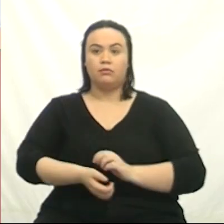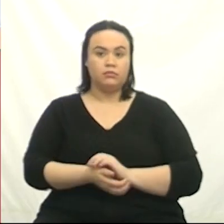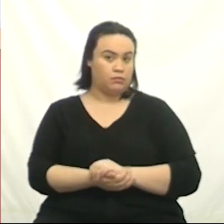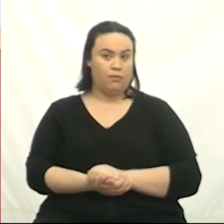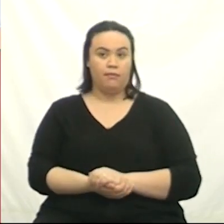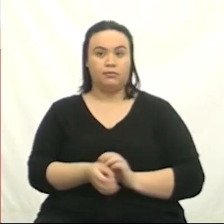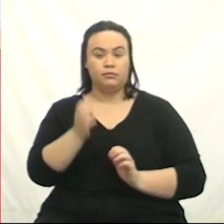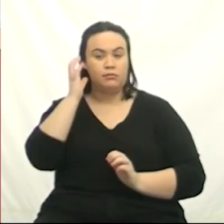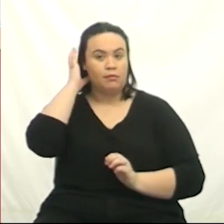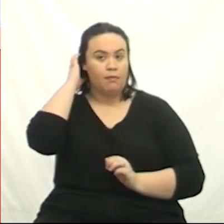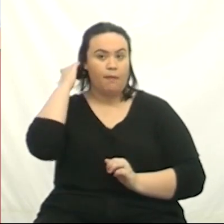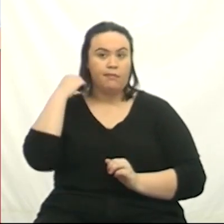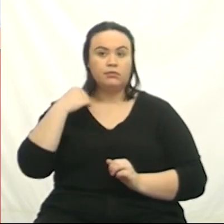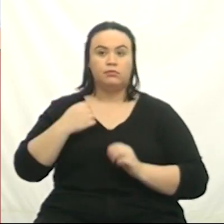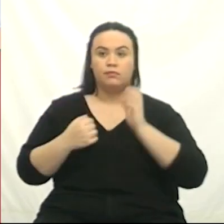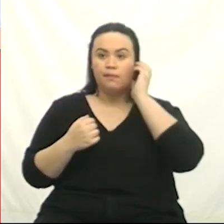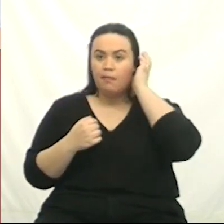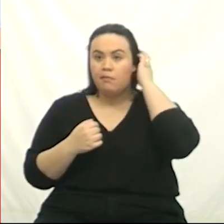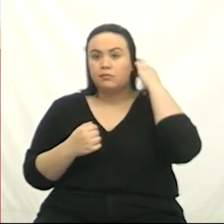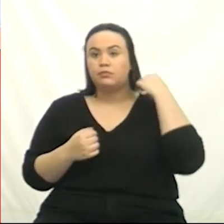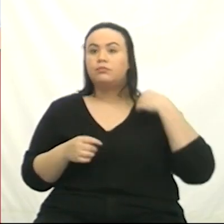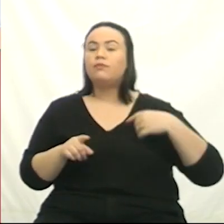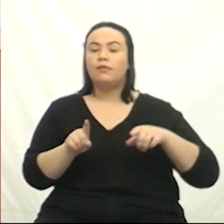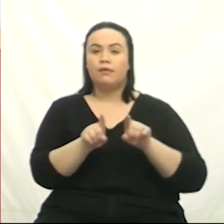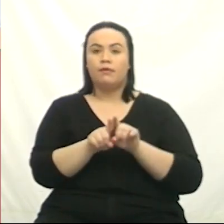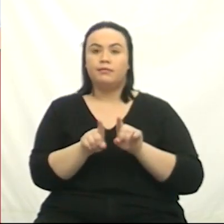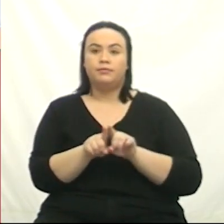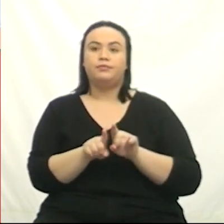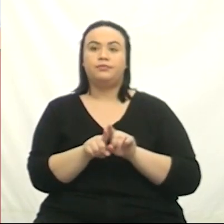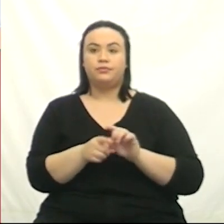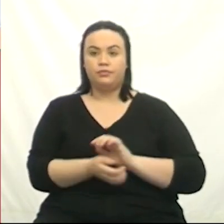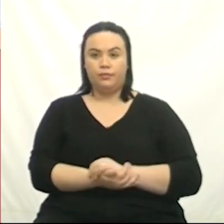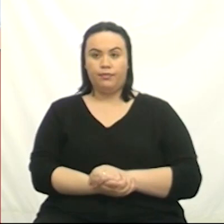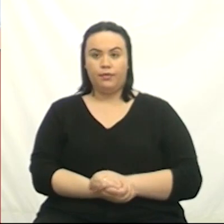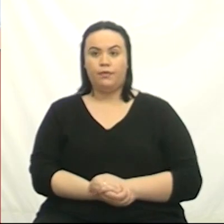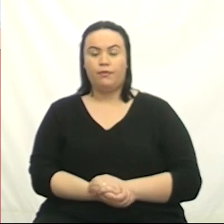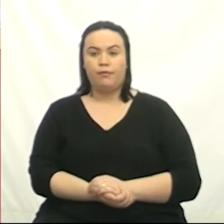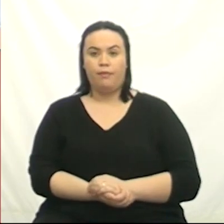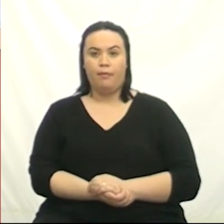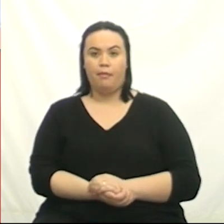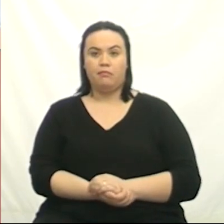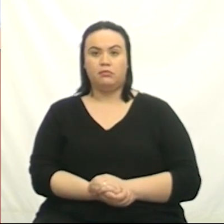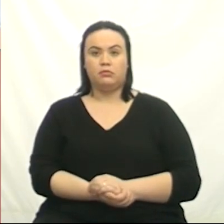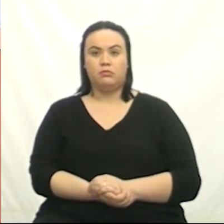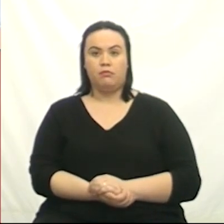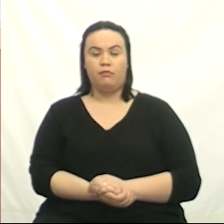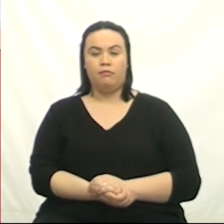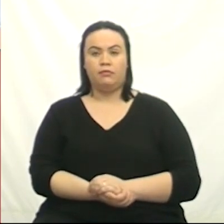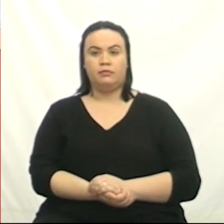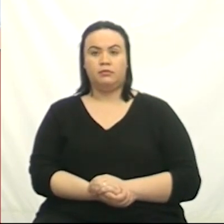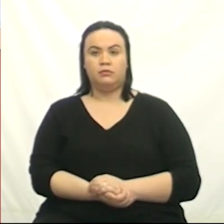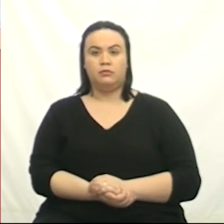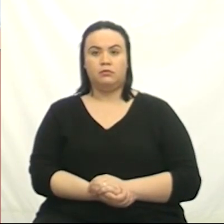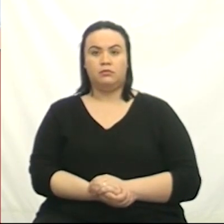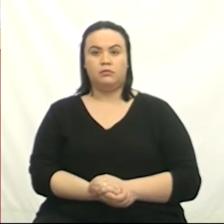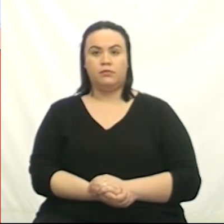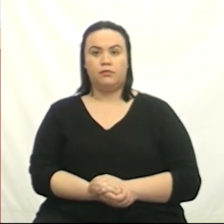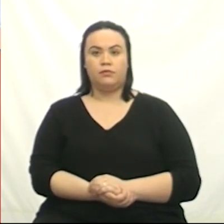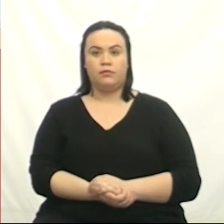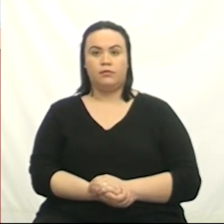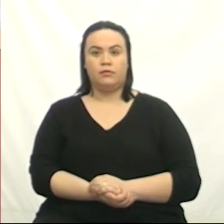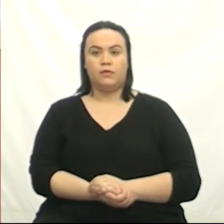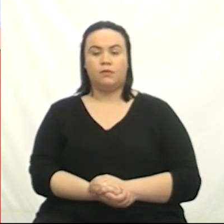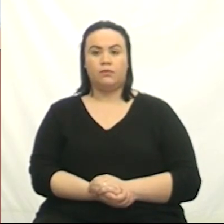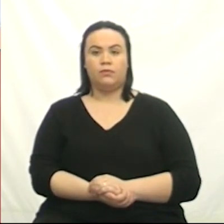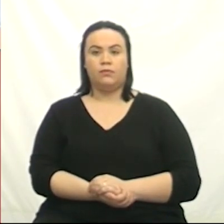e também trazendo um risco bem maior e bem mais rápido